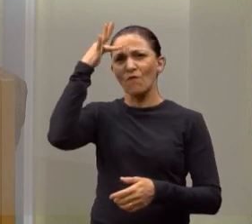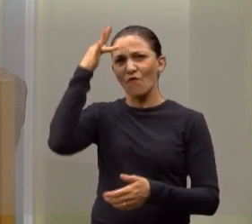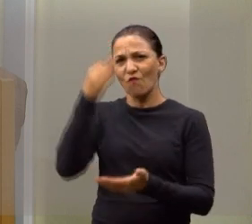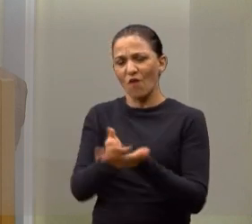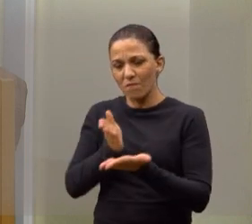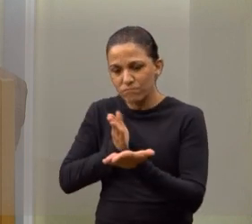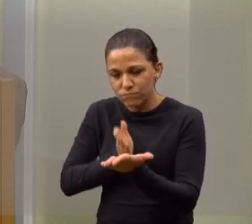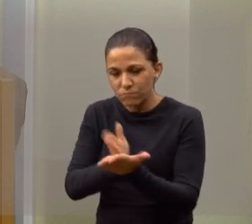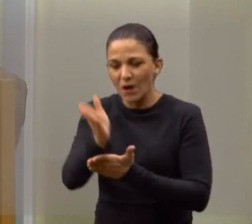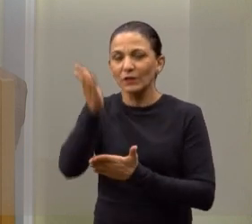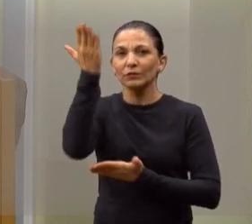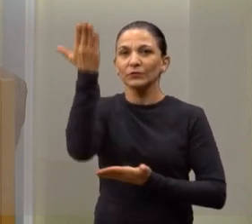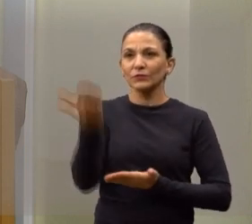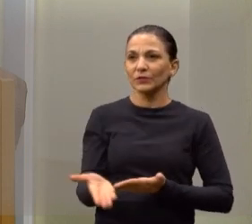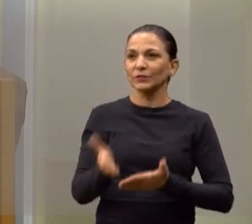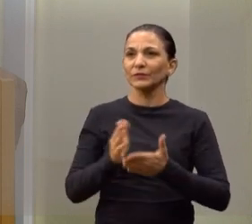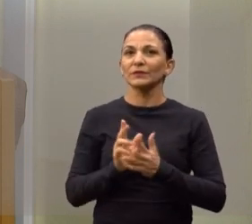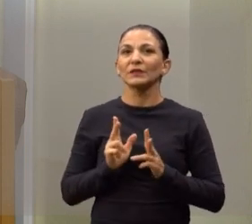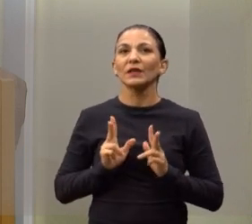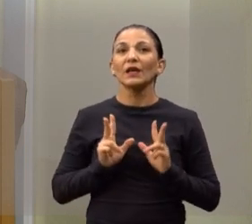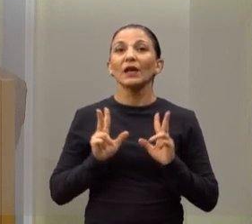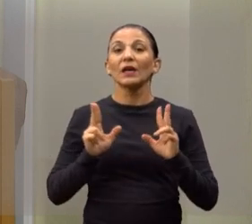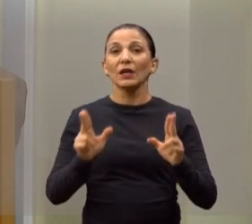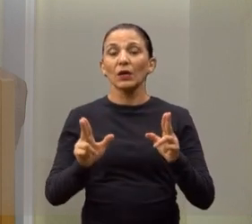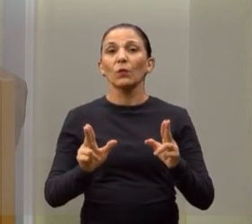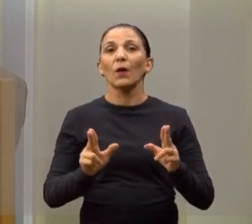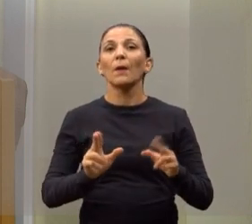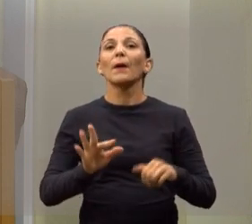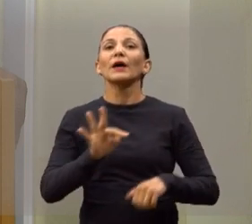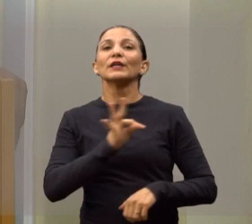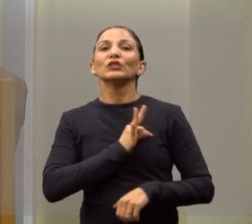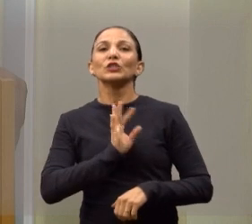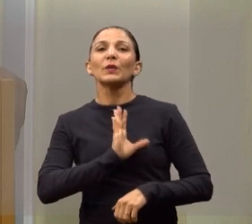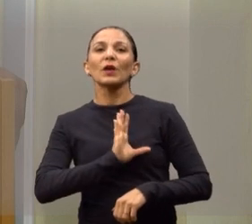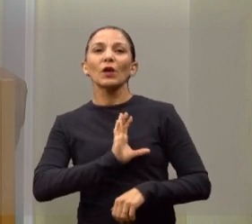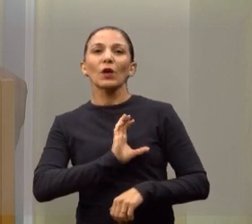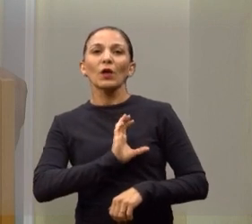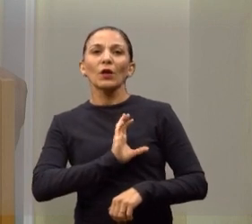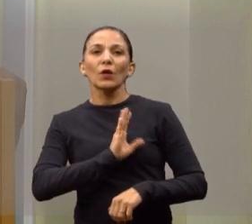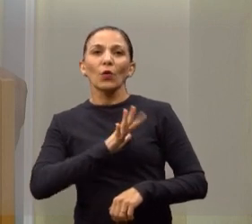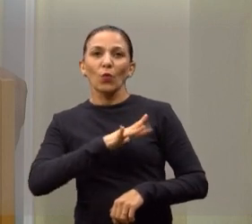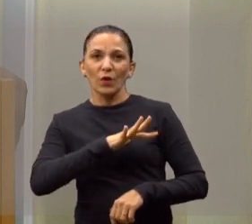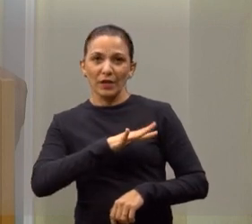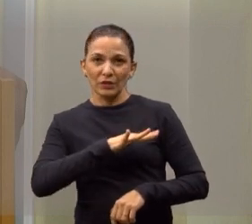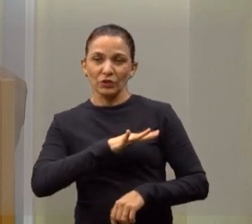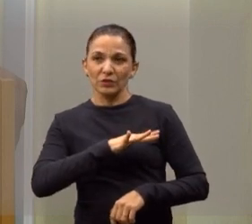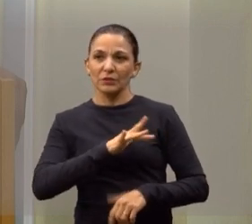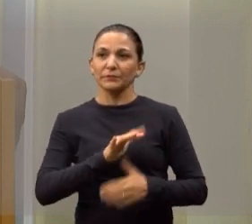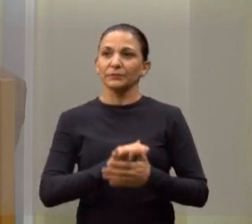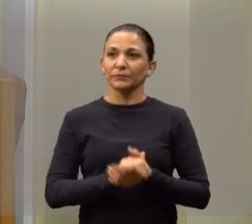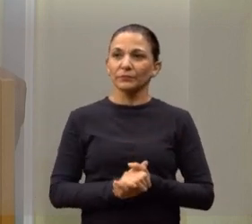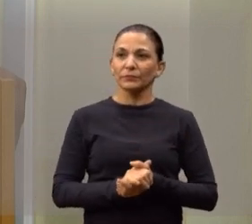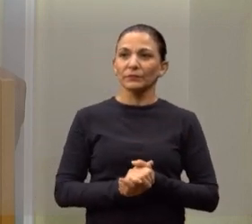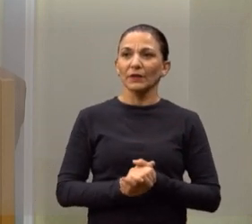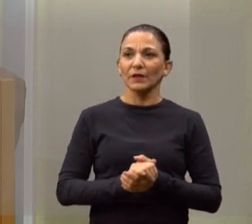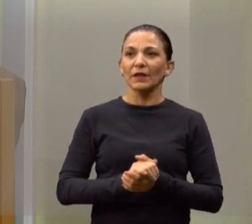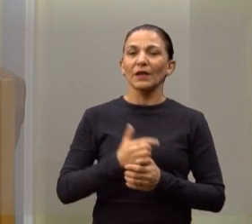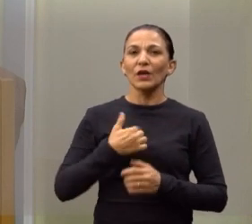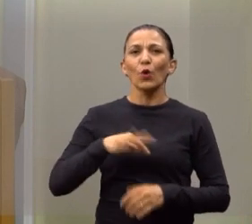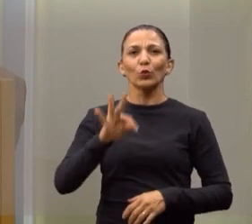a você é igual o Corinthians sou fiel a você Sou Fiel Corinthians é o PT e a